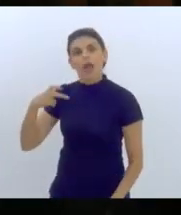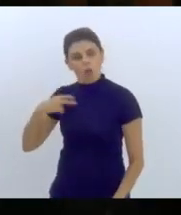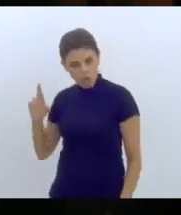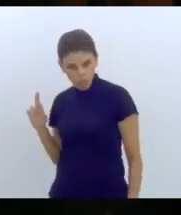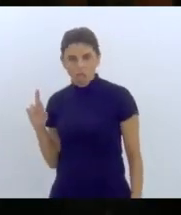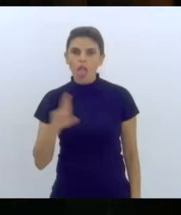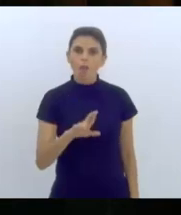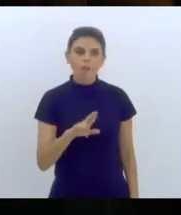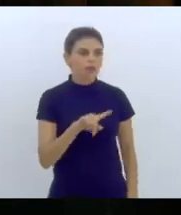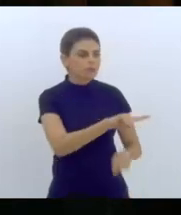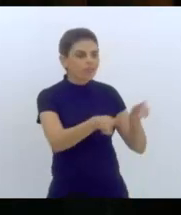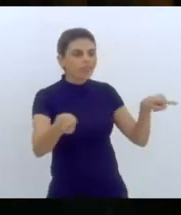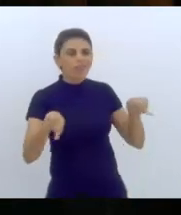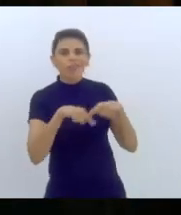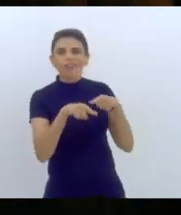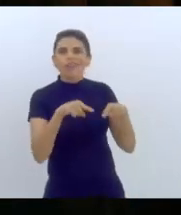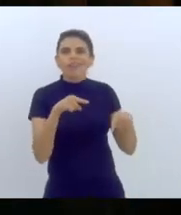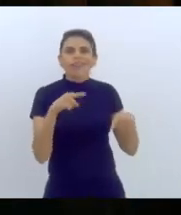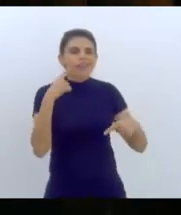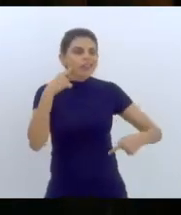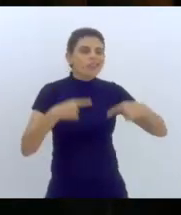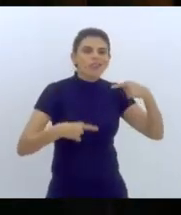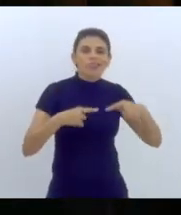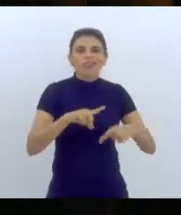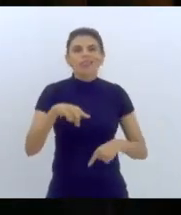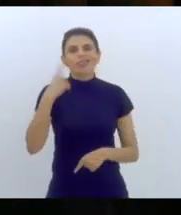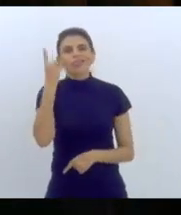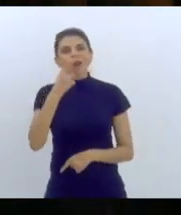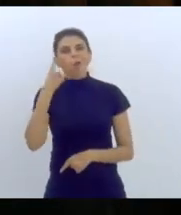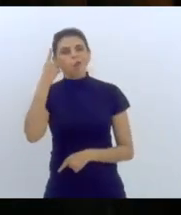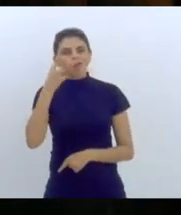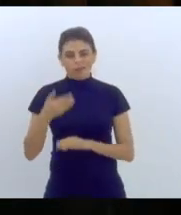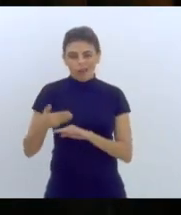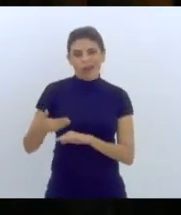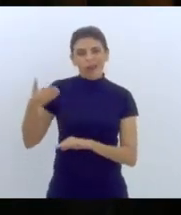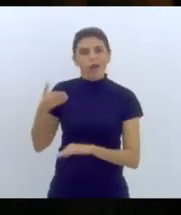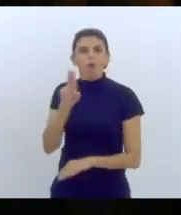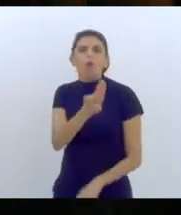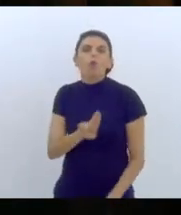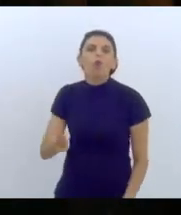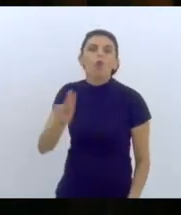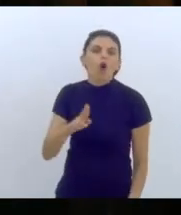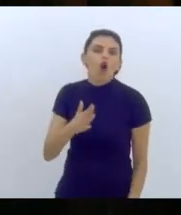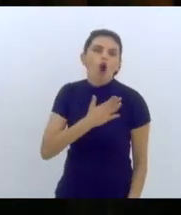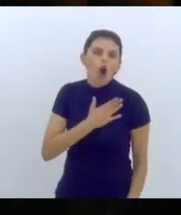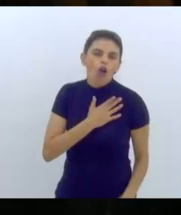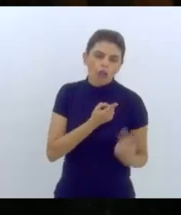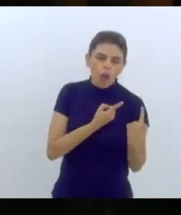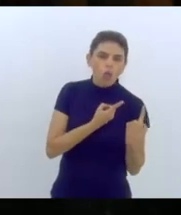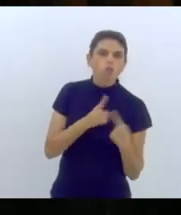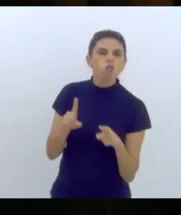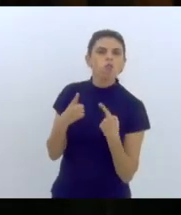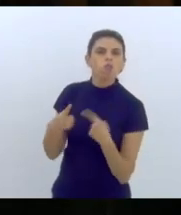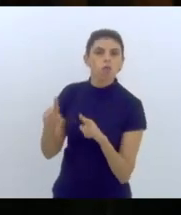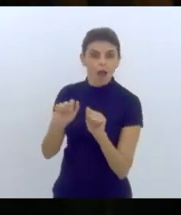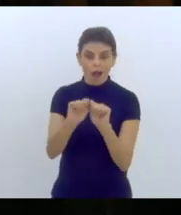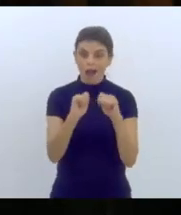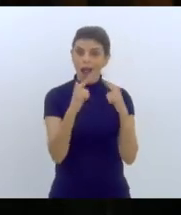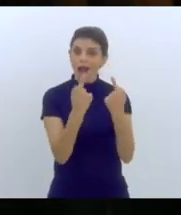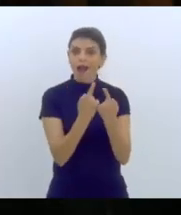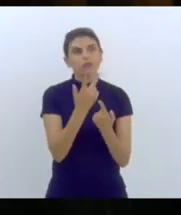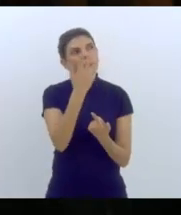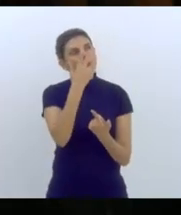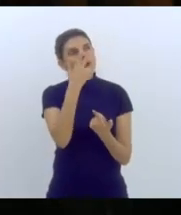que esses deputados, que não só nos antecederam, mas que usaram aqui a Assembleia Legislativa como